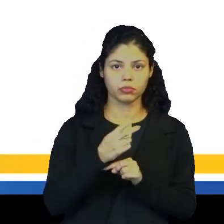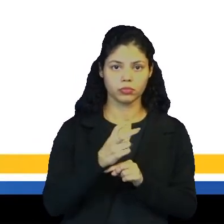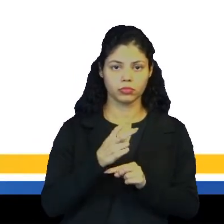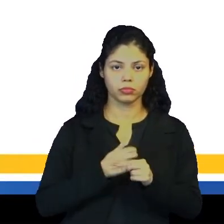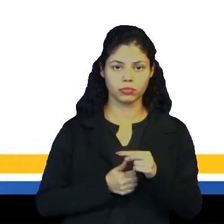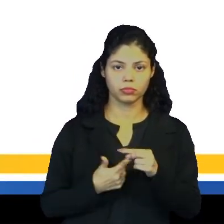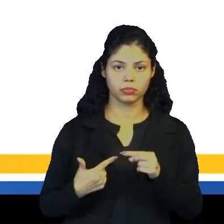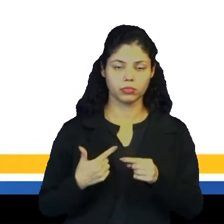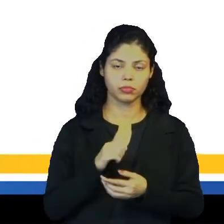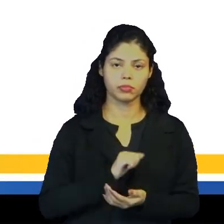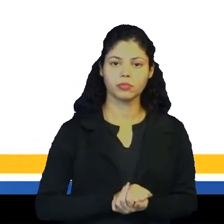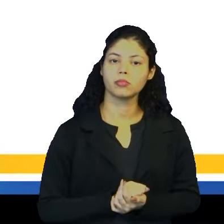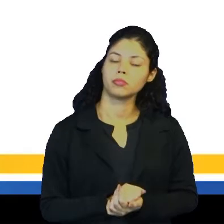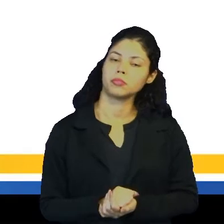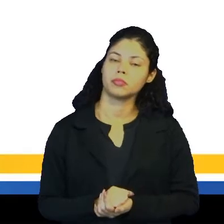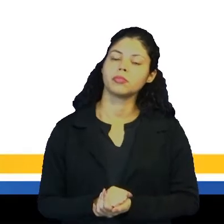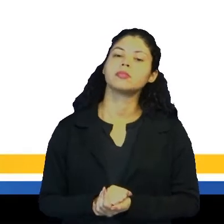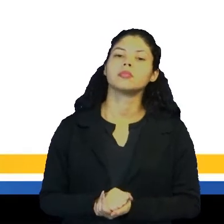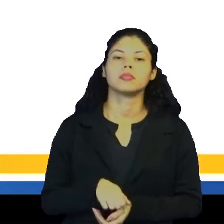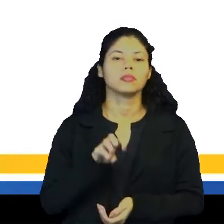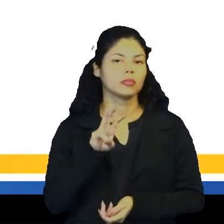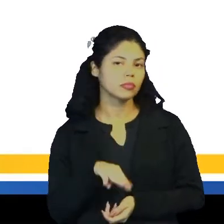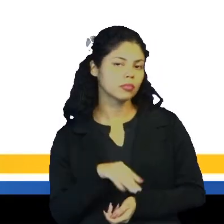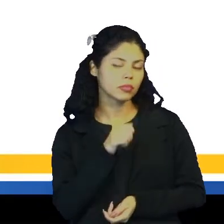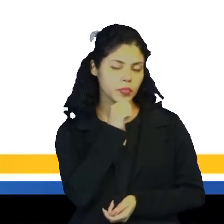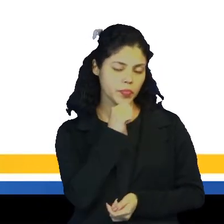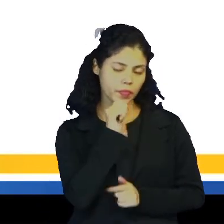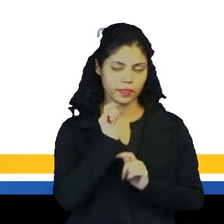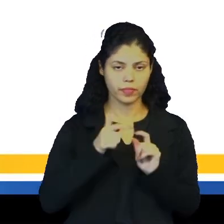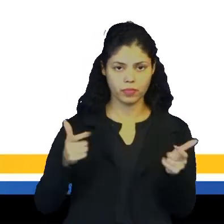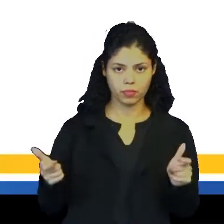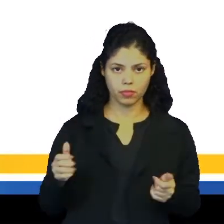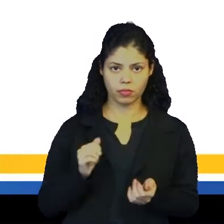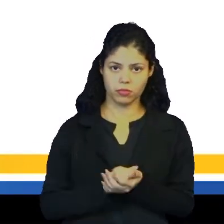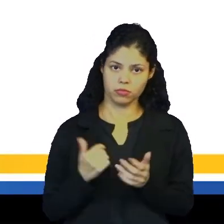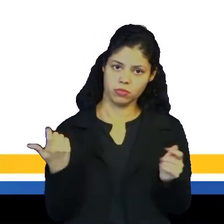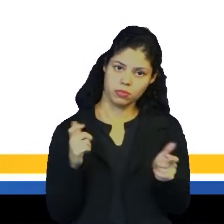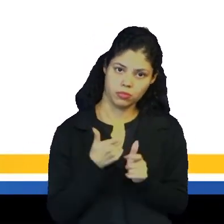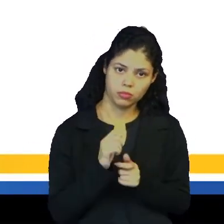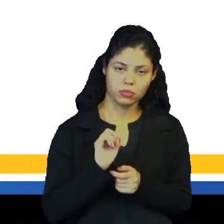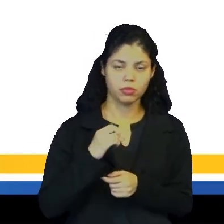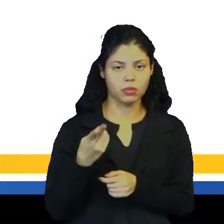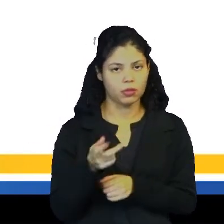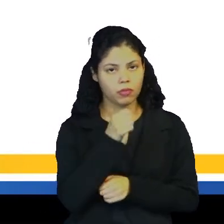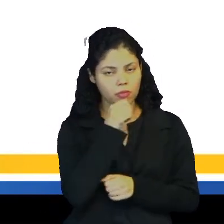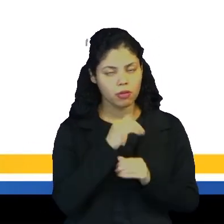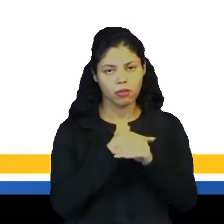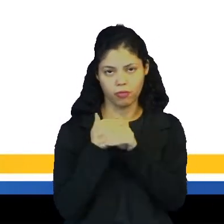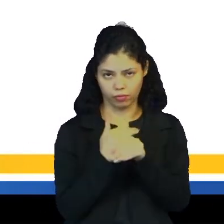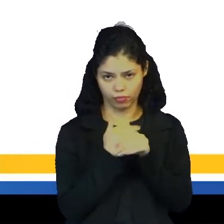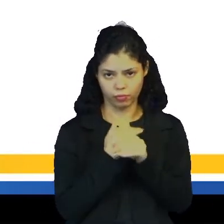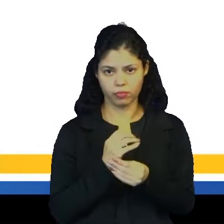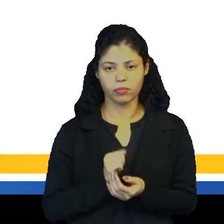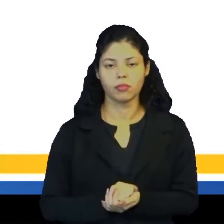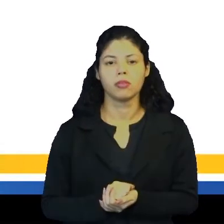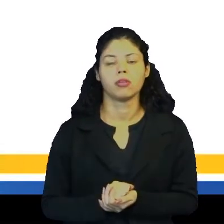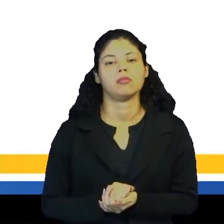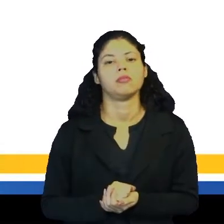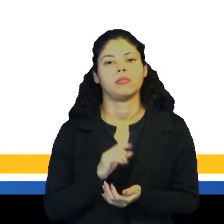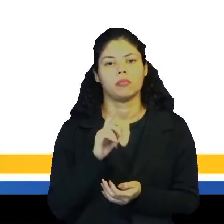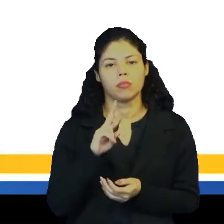7/12 e 15/12. Quem será o maior, quem será o menor, ou será que eles são iguais?